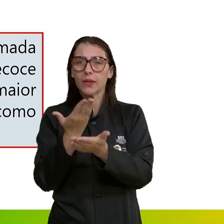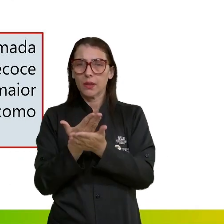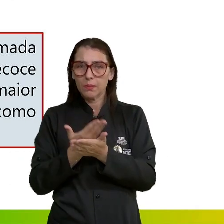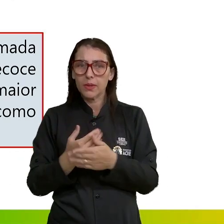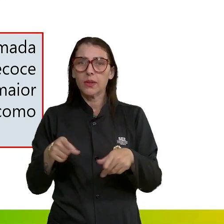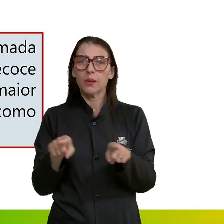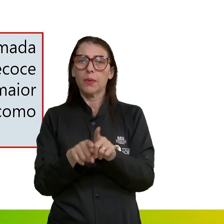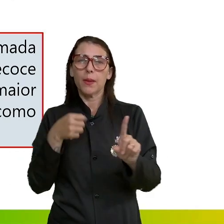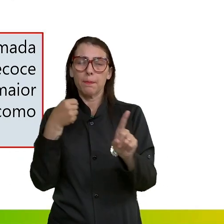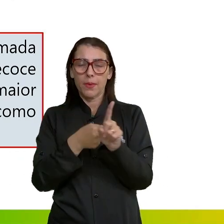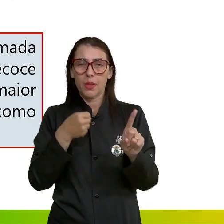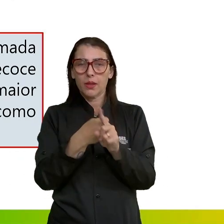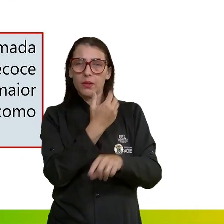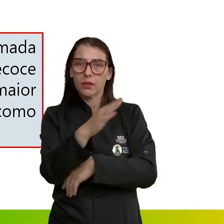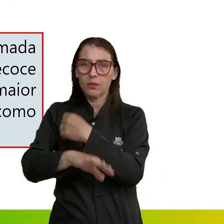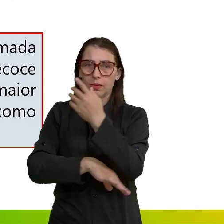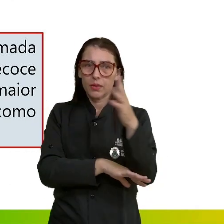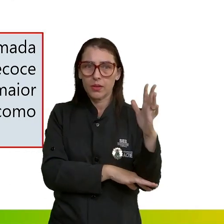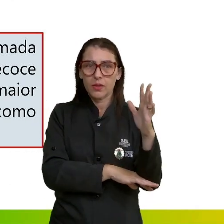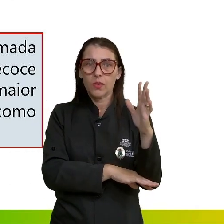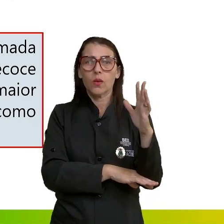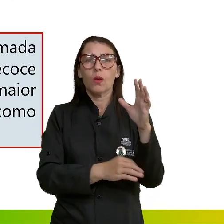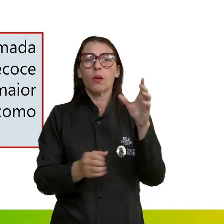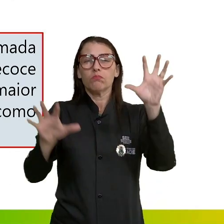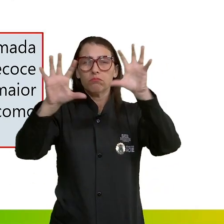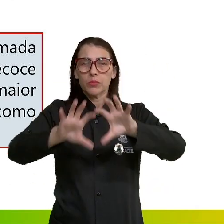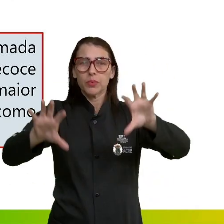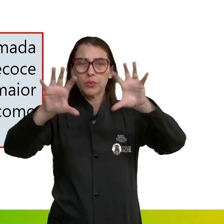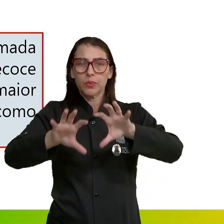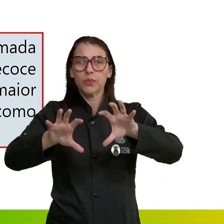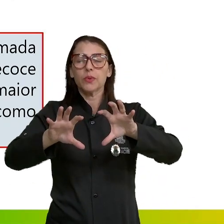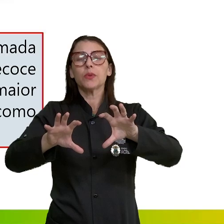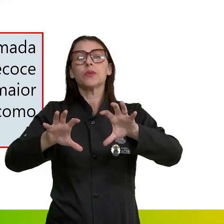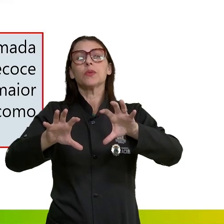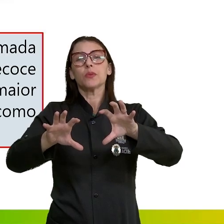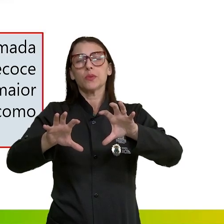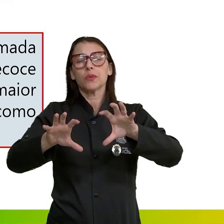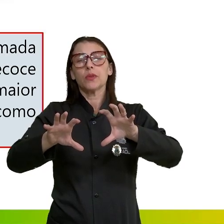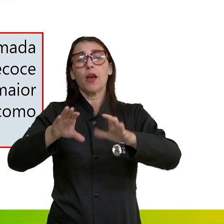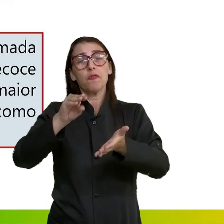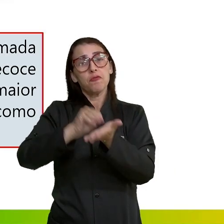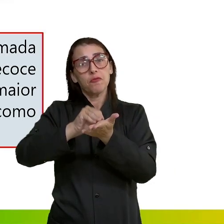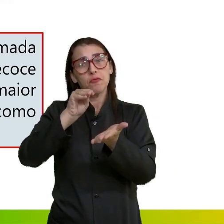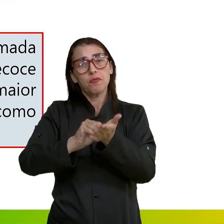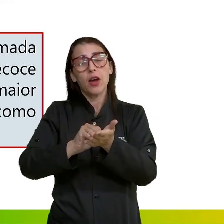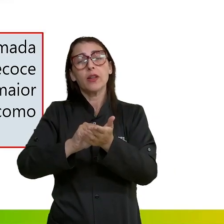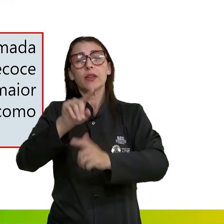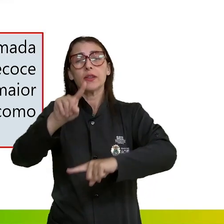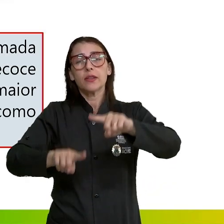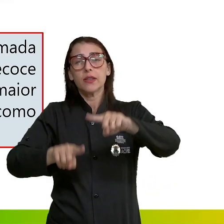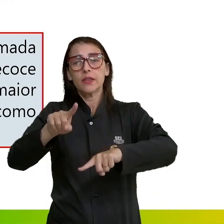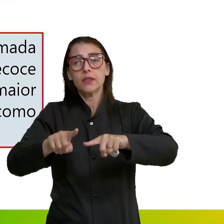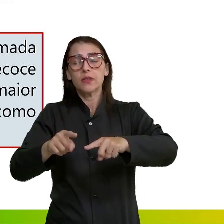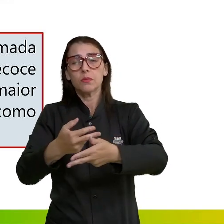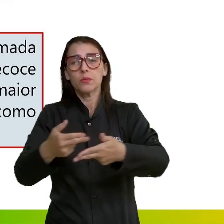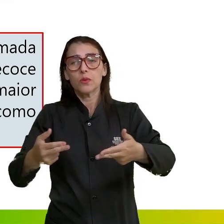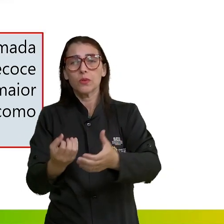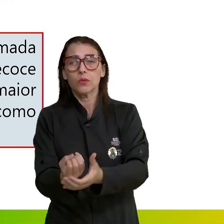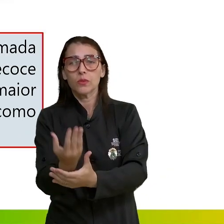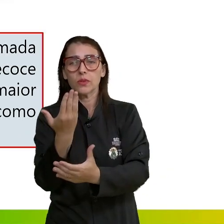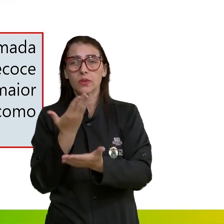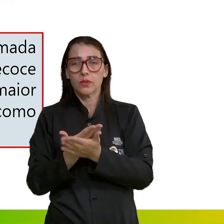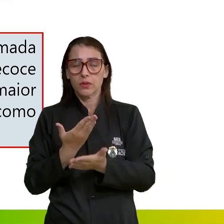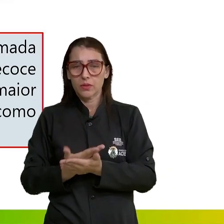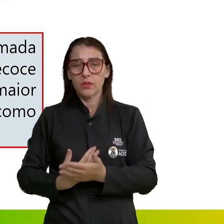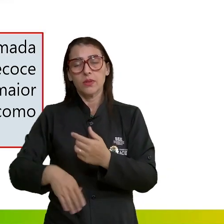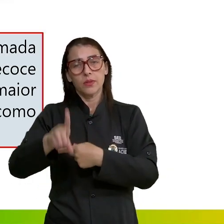gera impactos ambientais significativos, como a poluição e o esgotamento de recursos naturais. Logo,